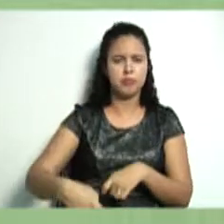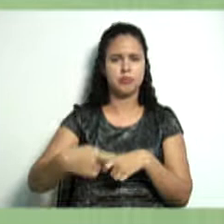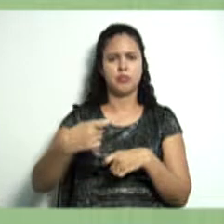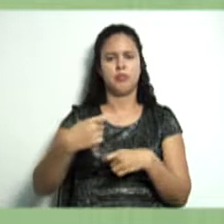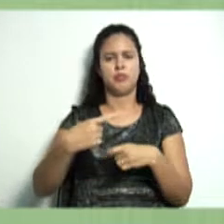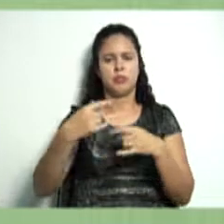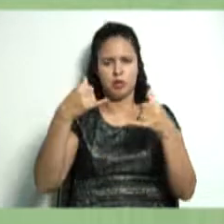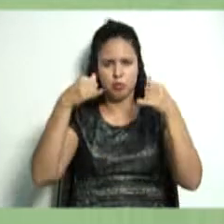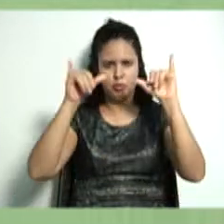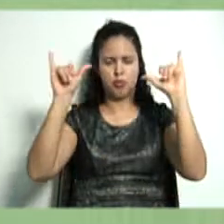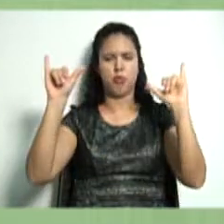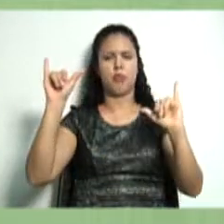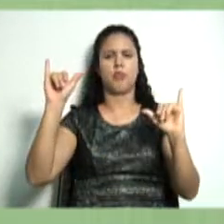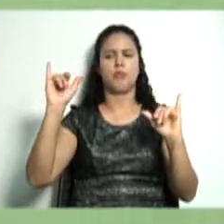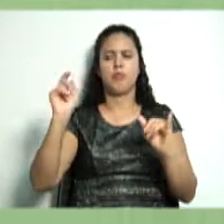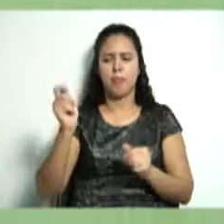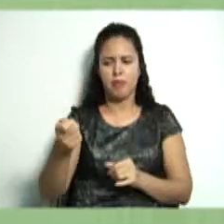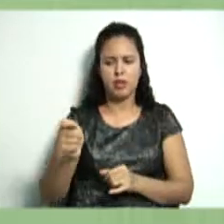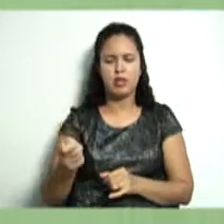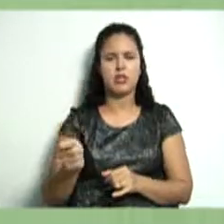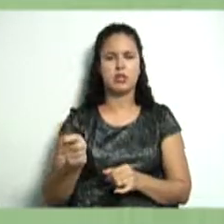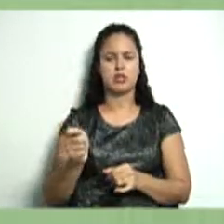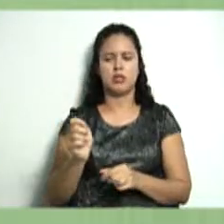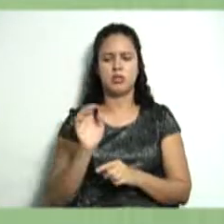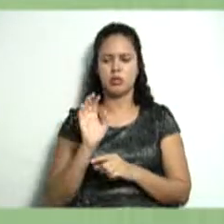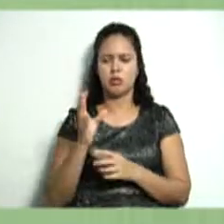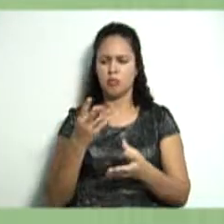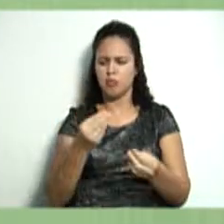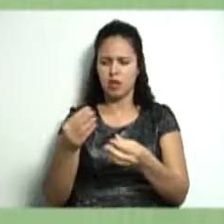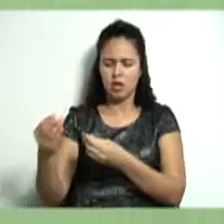numa perspectiva de 2012.